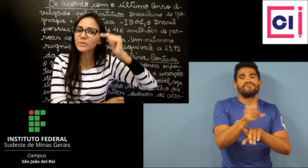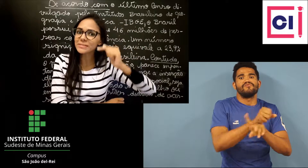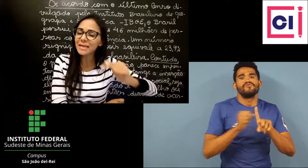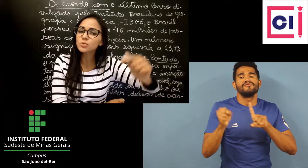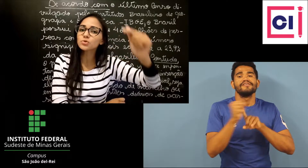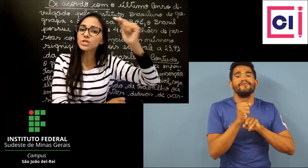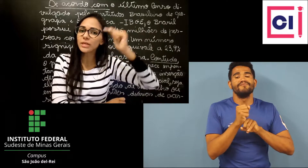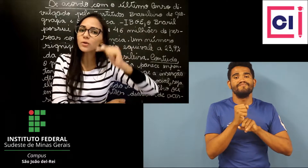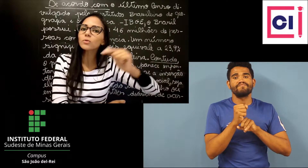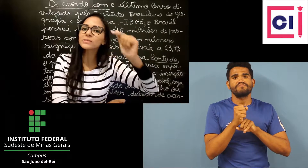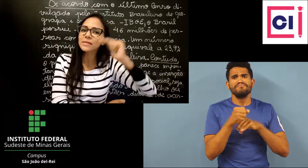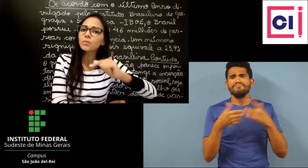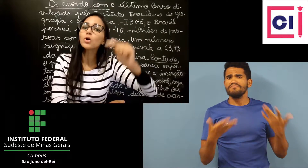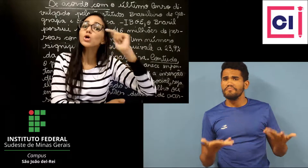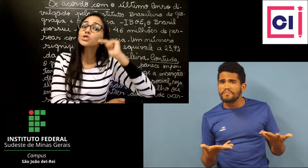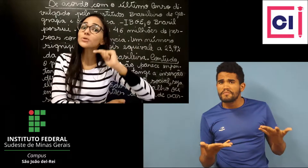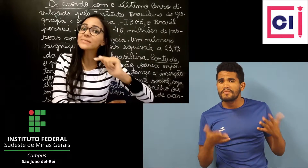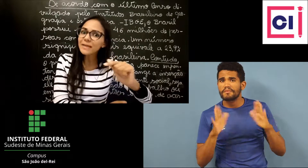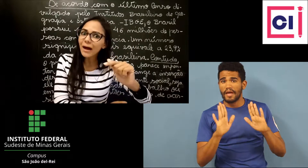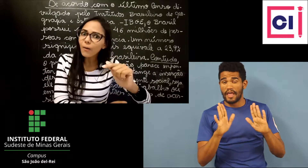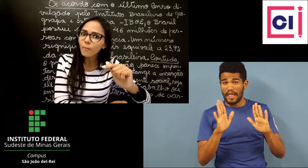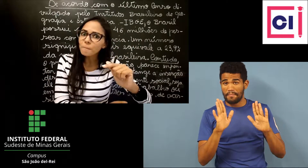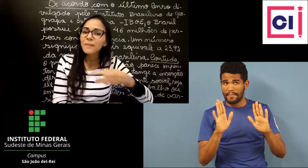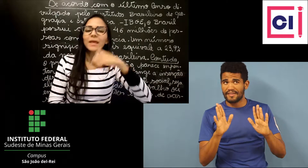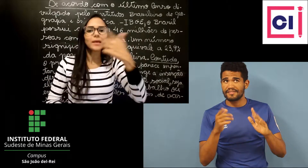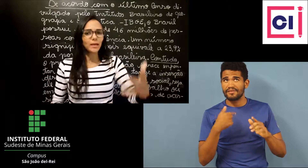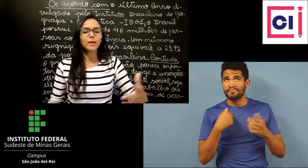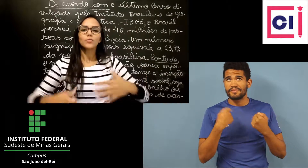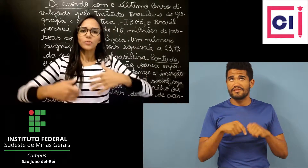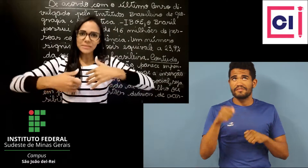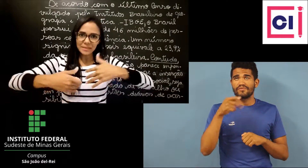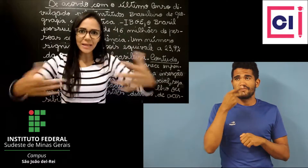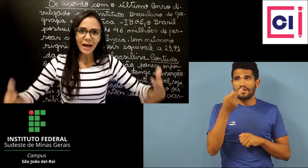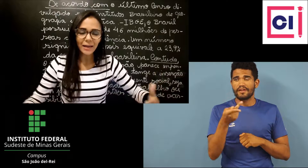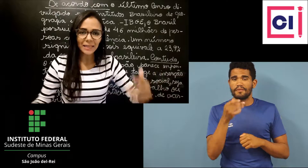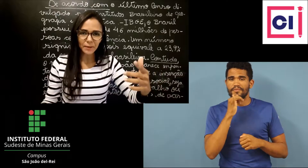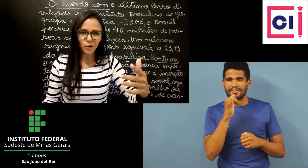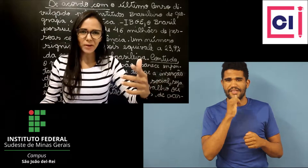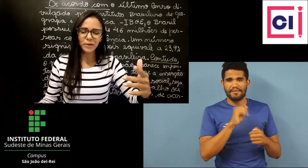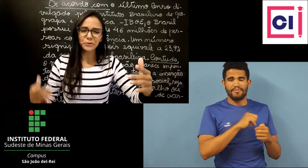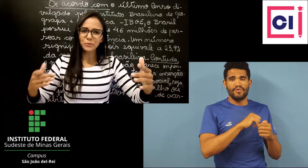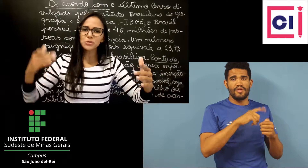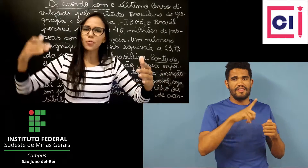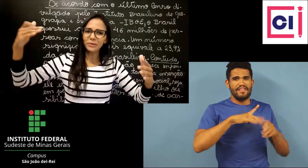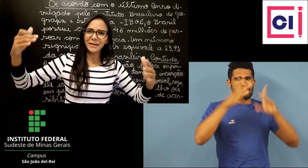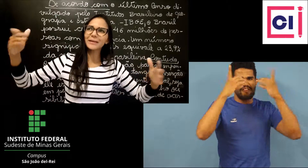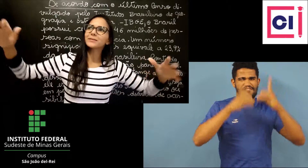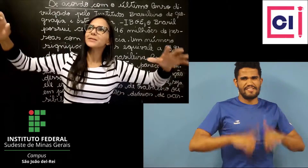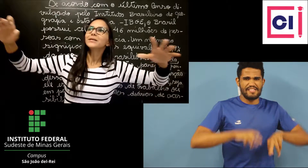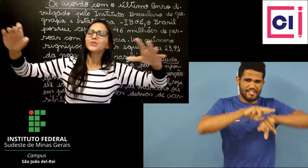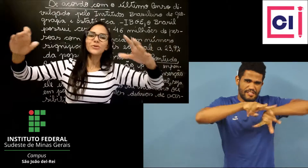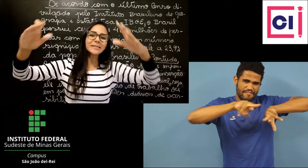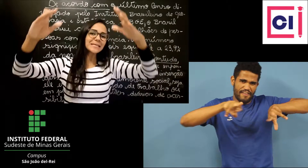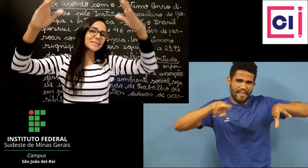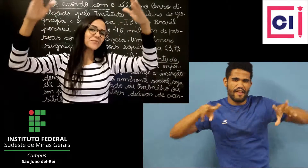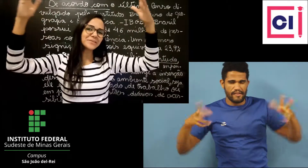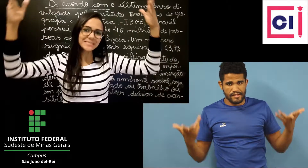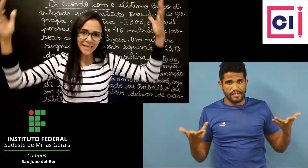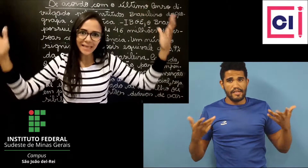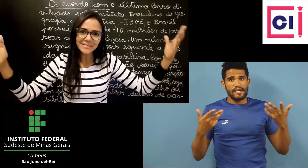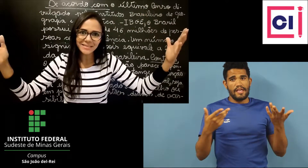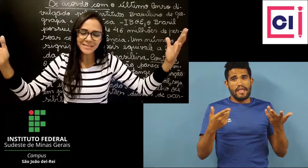problema no processo de inclusão social. E eu vou citar, lembra que eu falei que eu tenho que escolher dentre todas